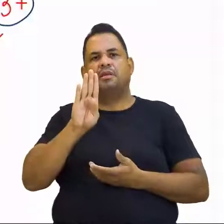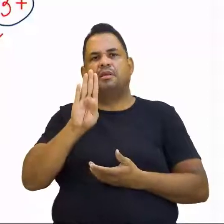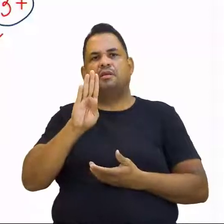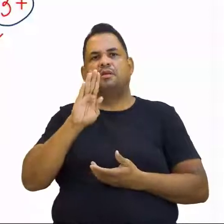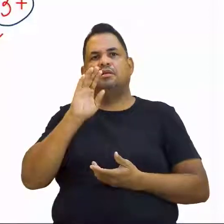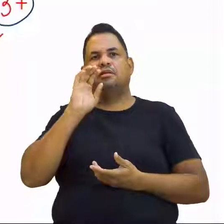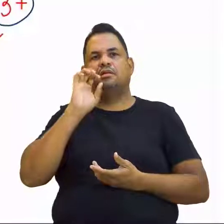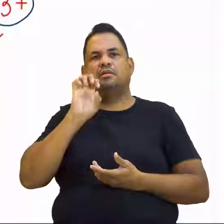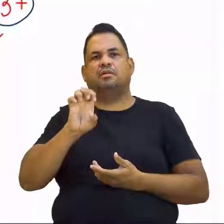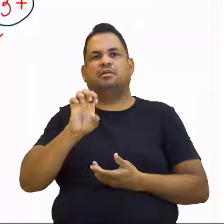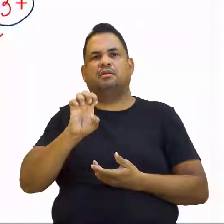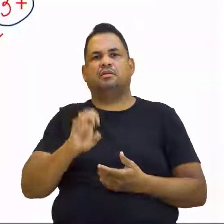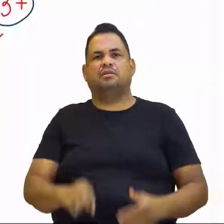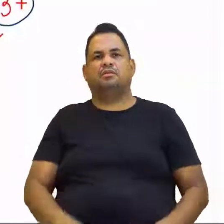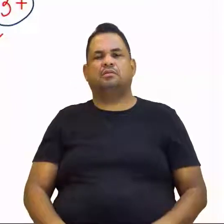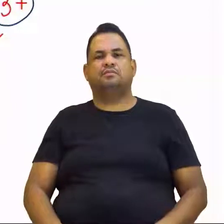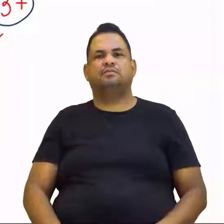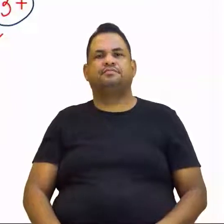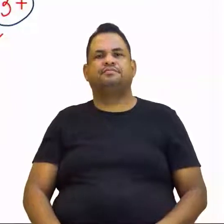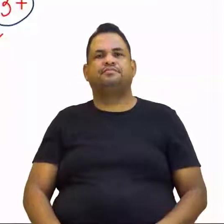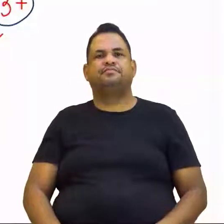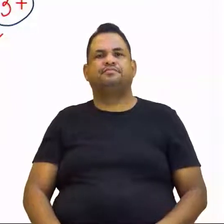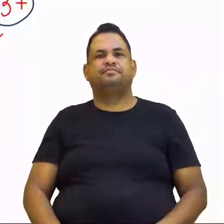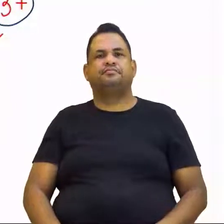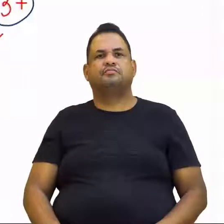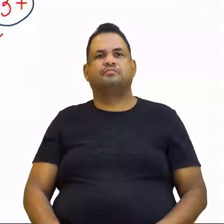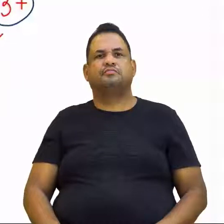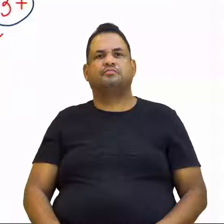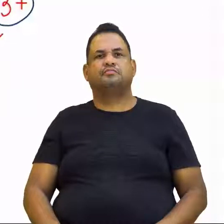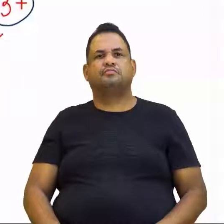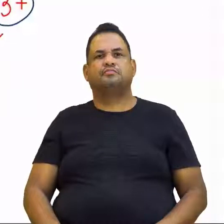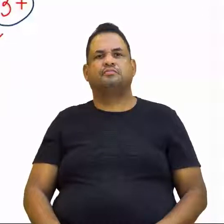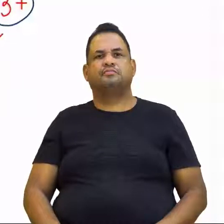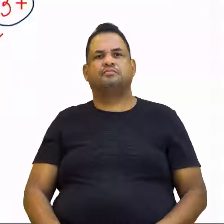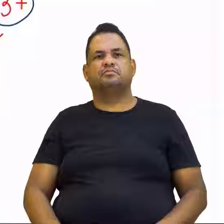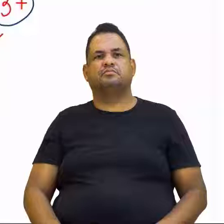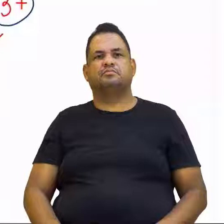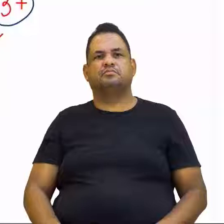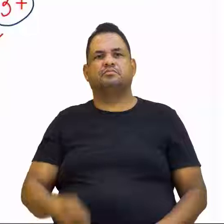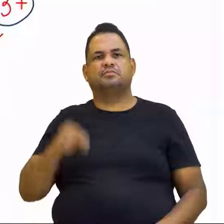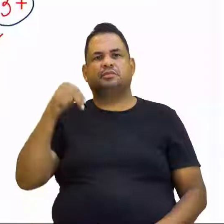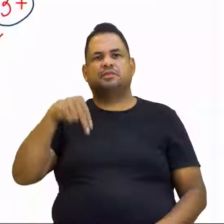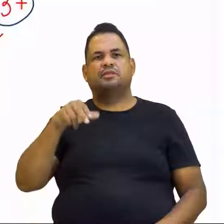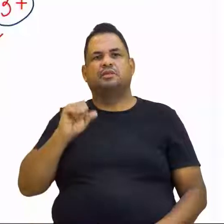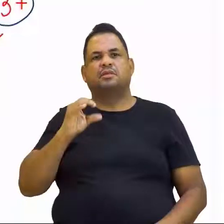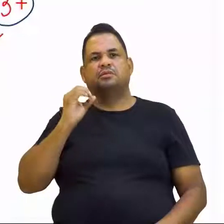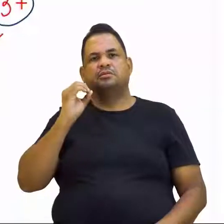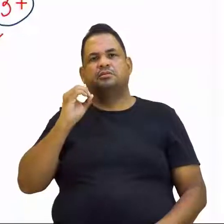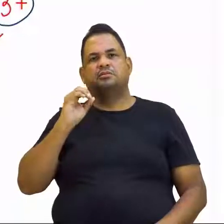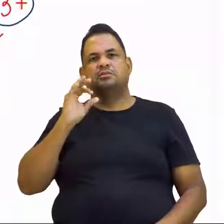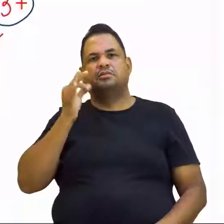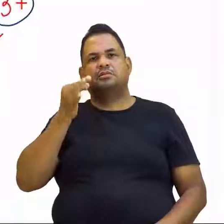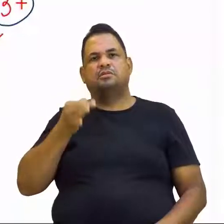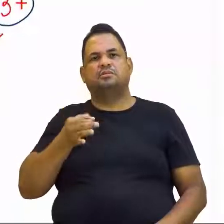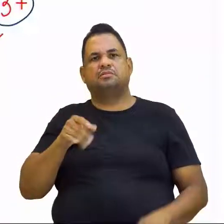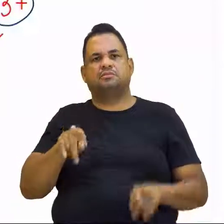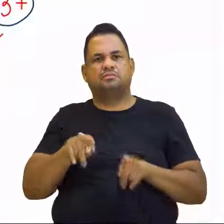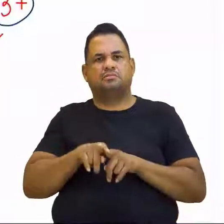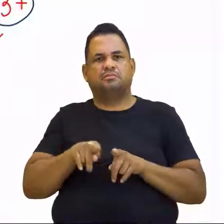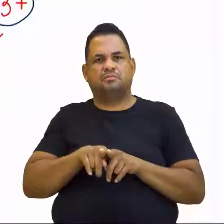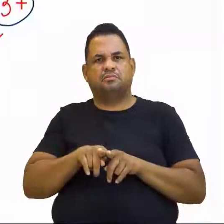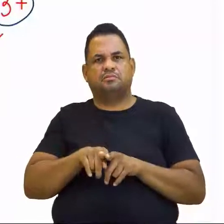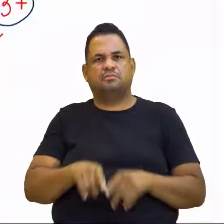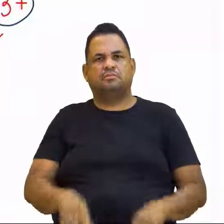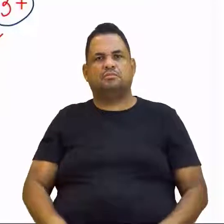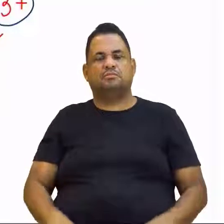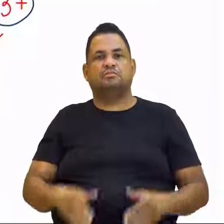a letra E. O hidróxido de sódio está certo, ó, tá certo. O hidróxido de cálcio também.